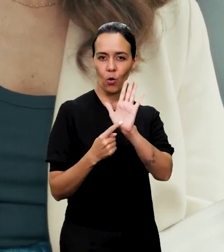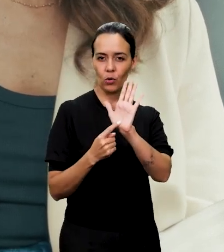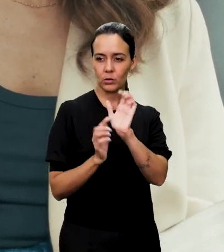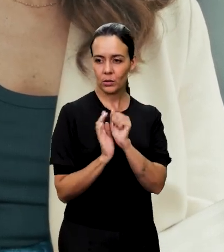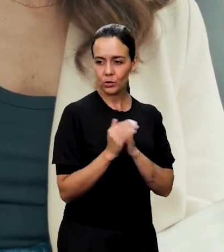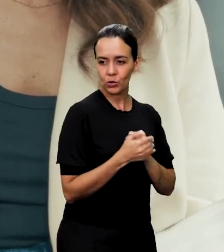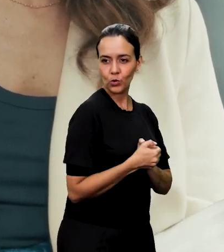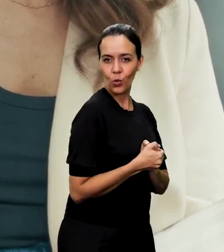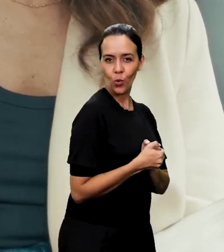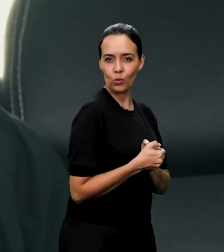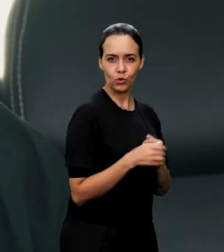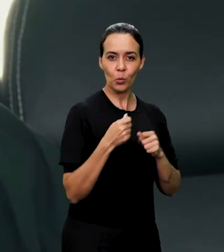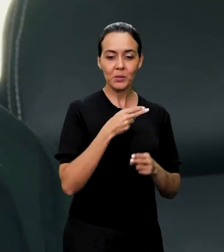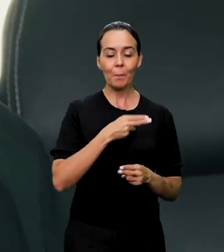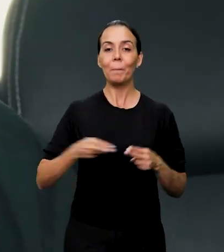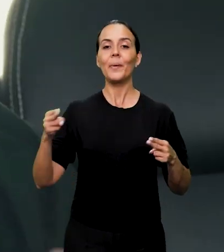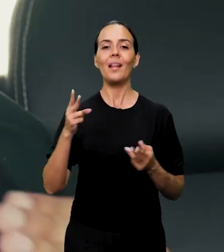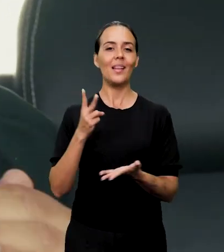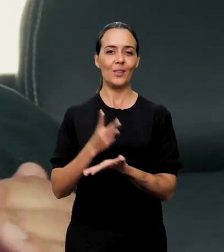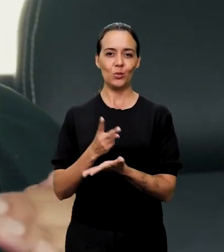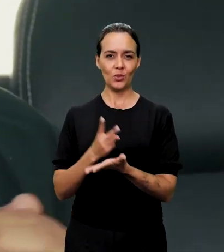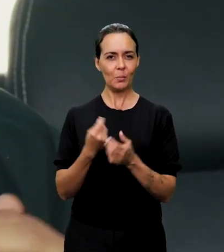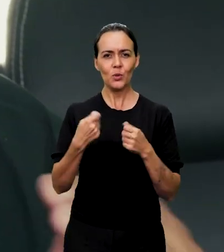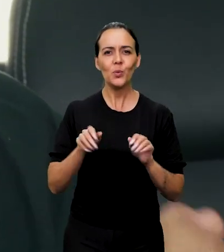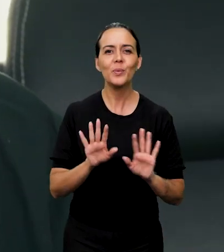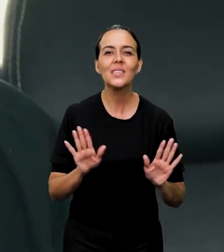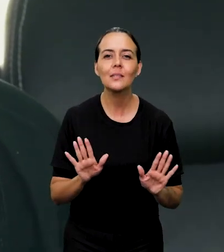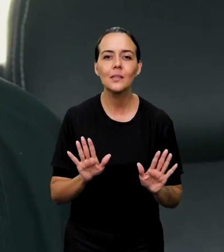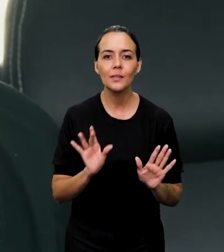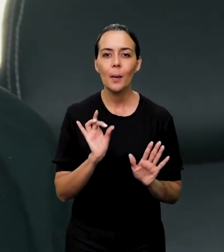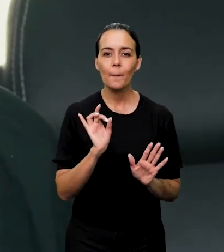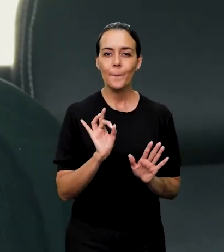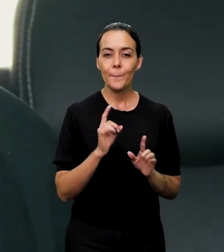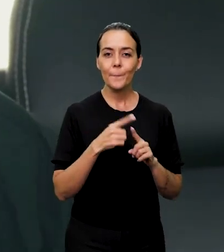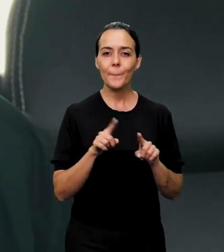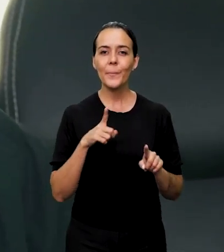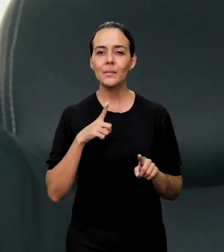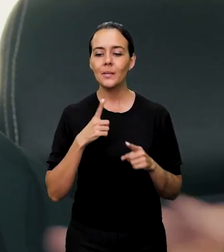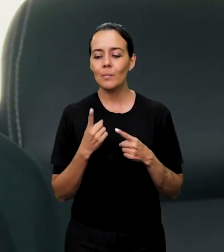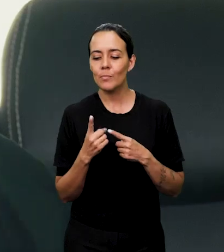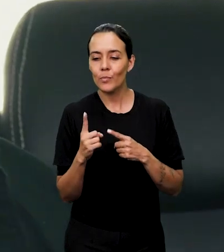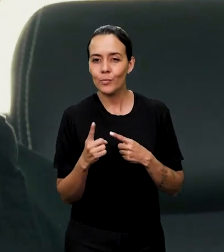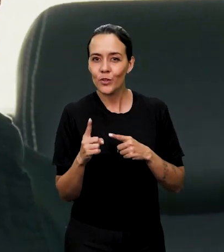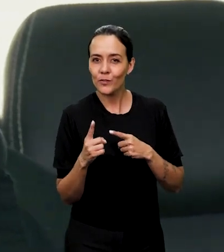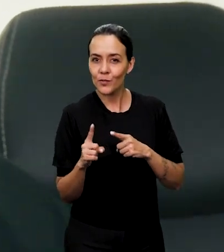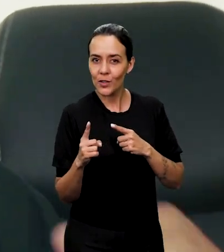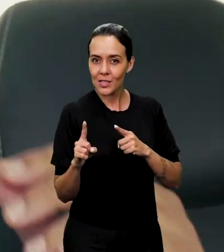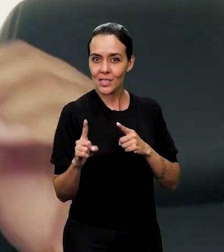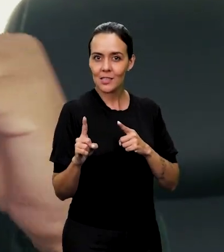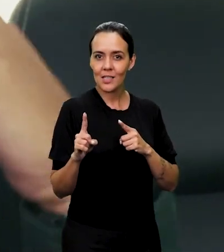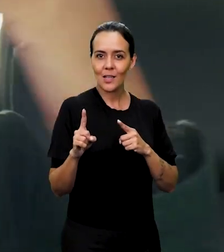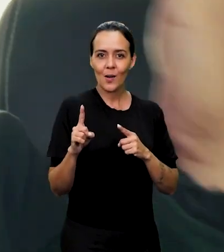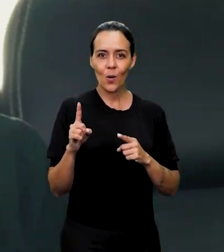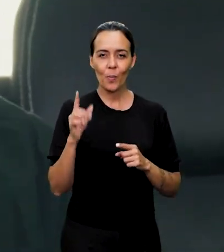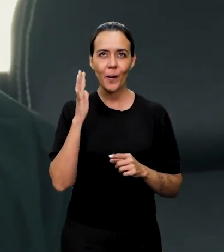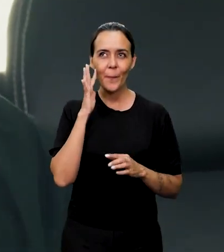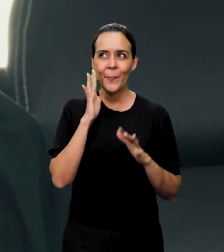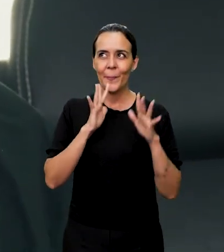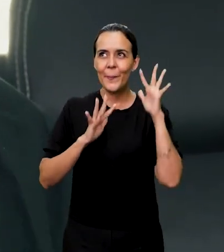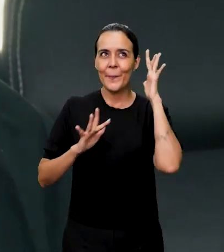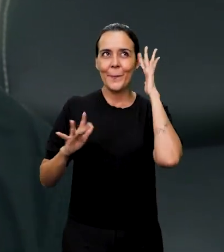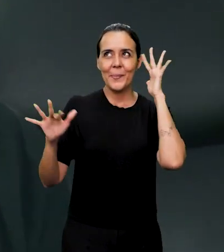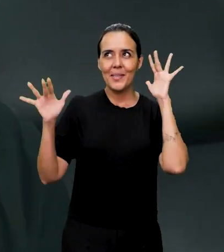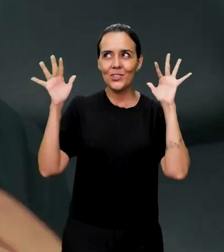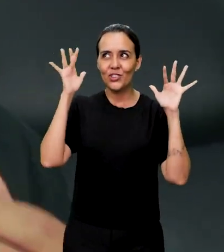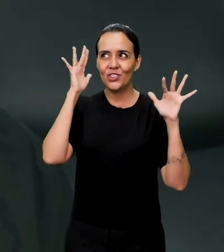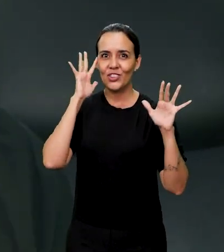um jogo... com o não explícito também. Exatamente, com uma linha tênue, né? Entre atiçar, como você mesmo falou, atiçar uma